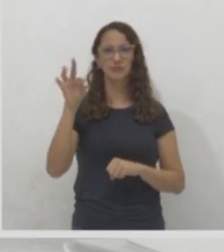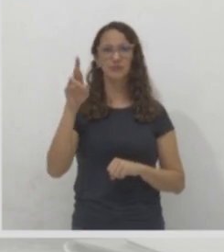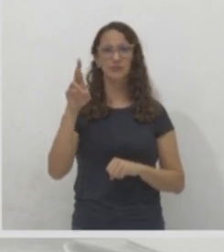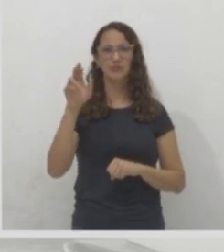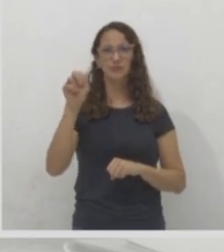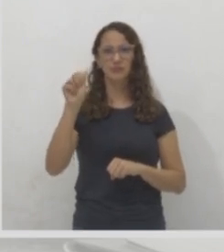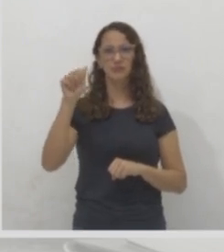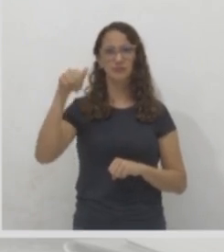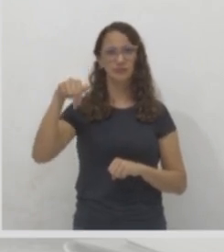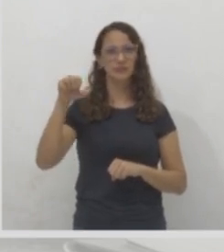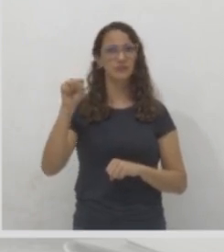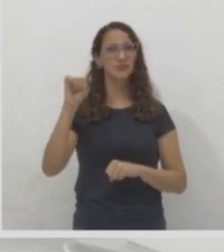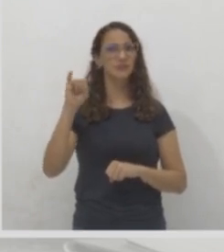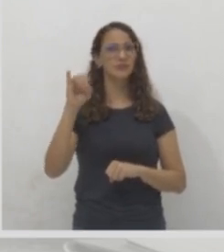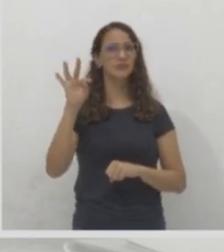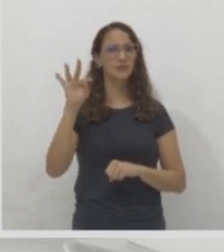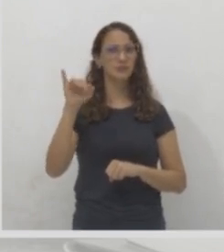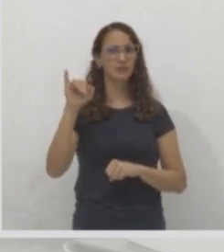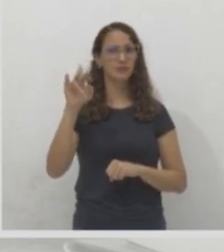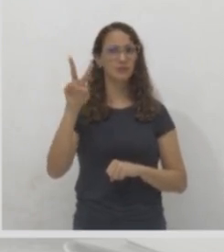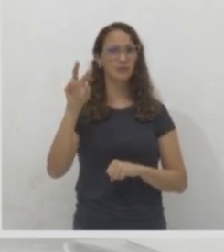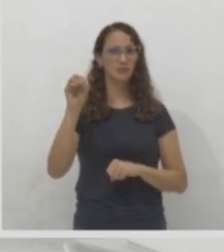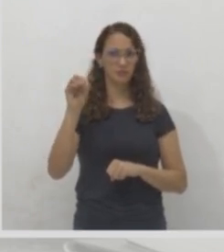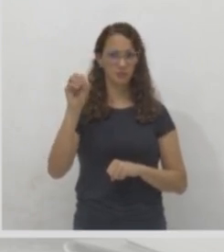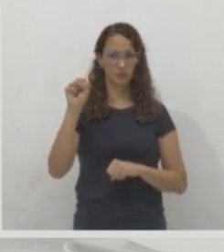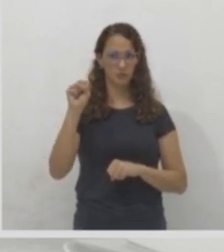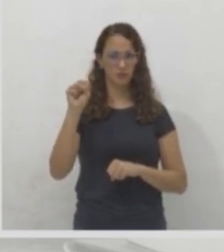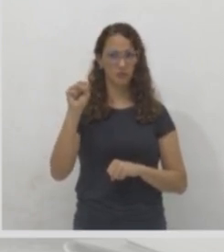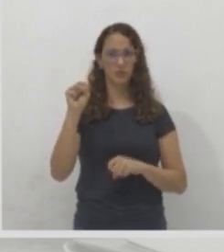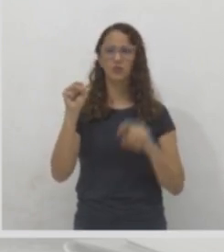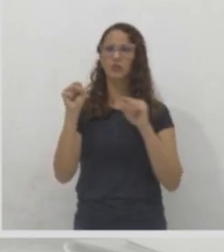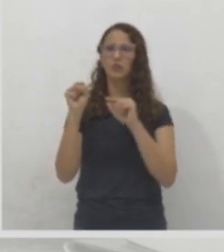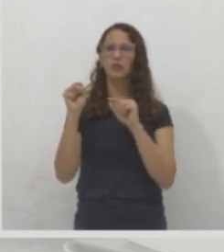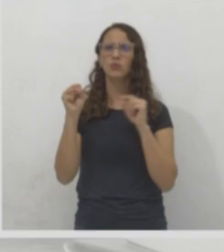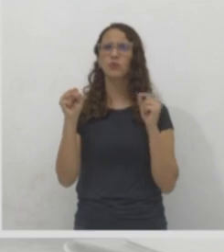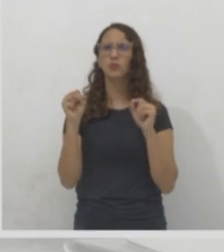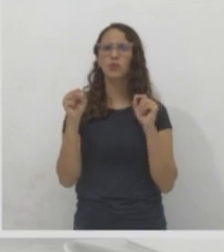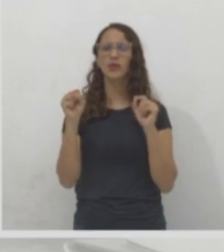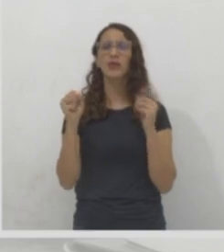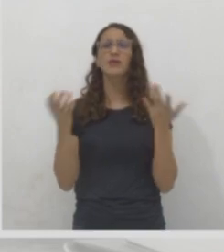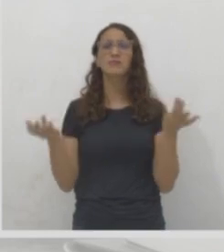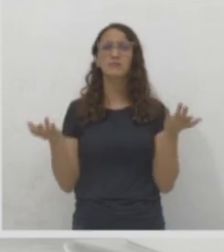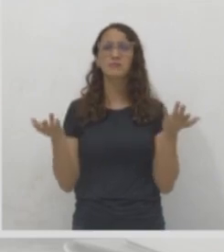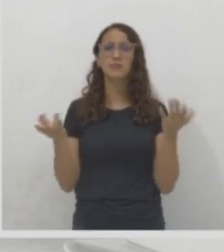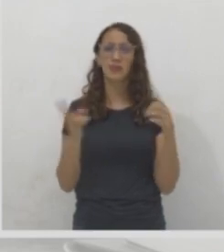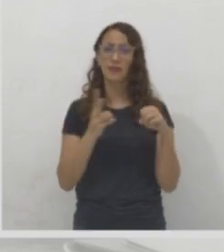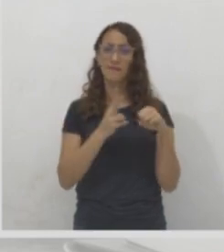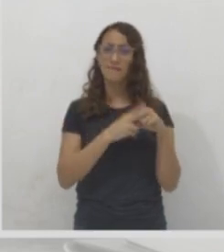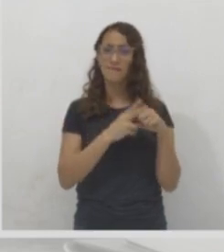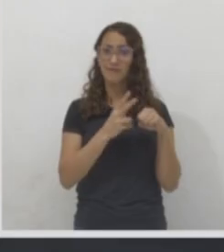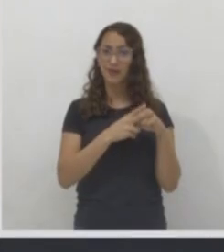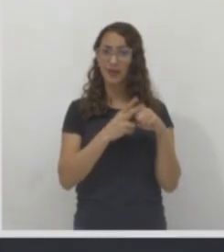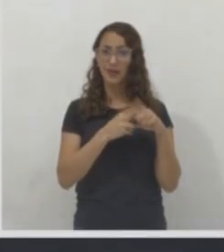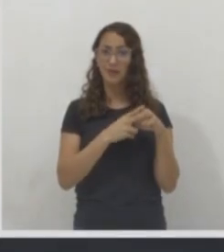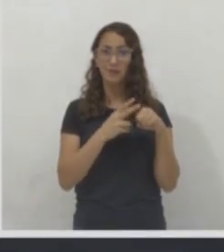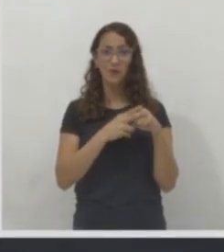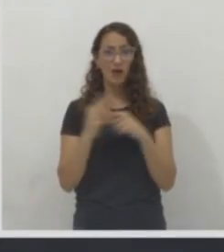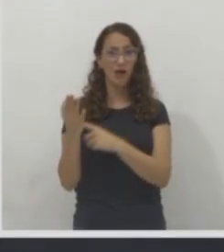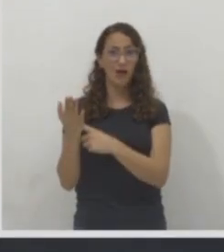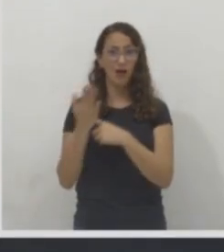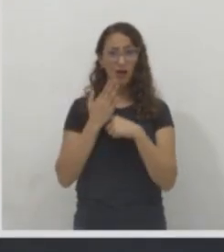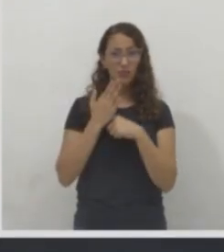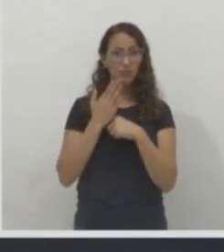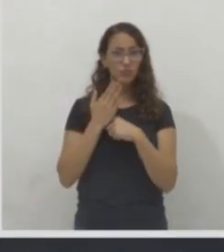tem subdivisão, porque os intransitivos são aqueles verbos que não vão precisar